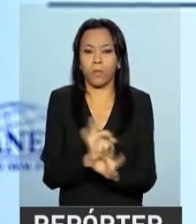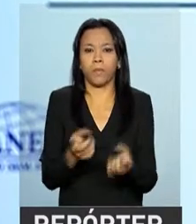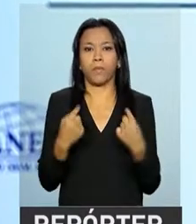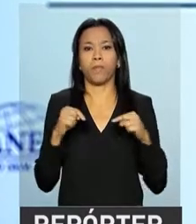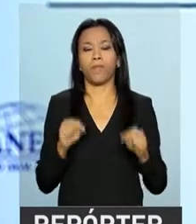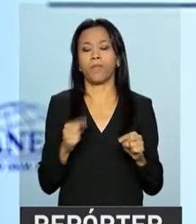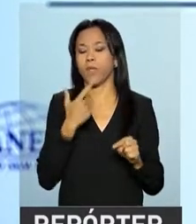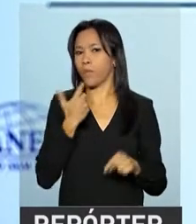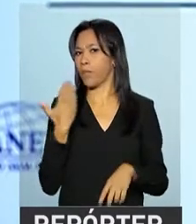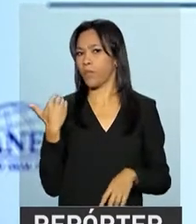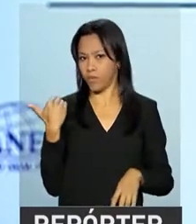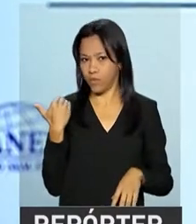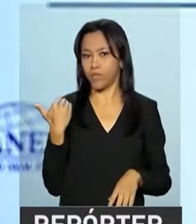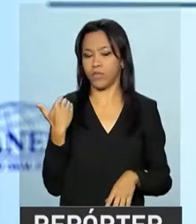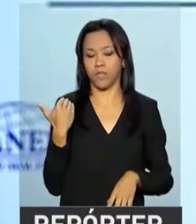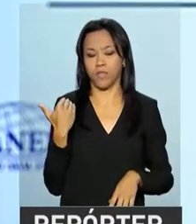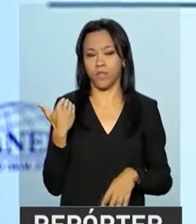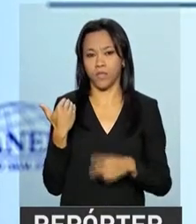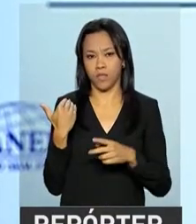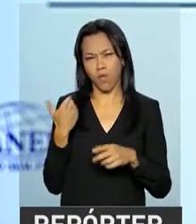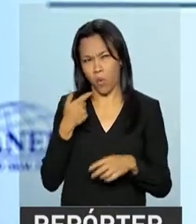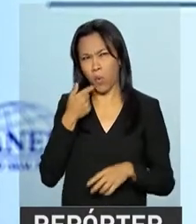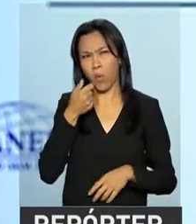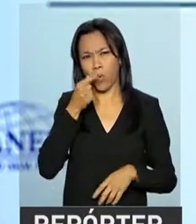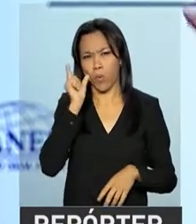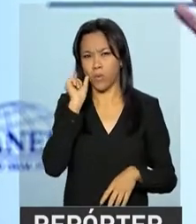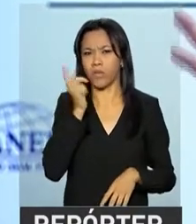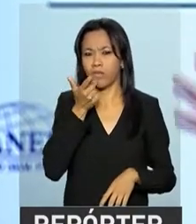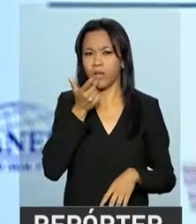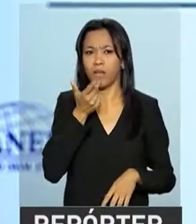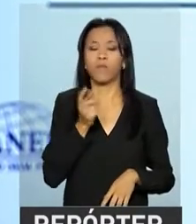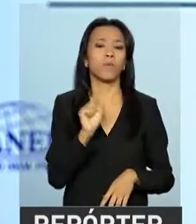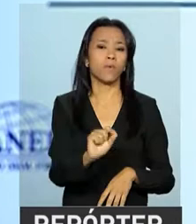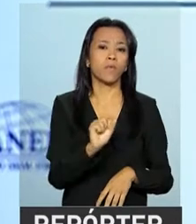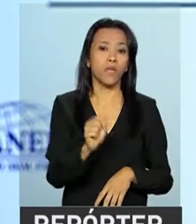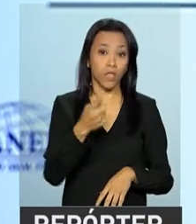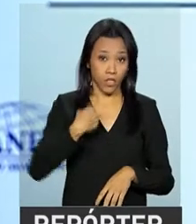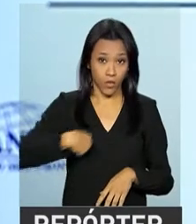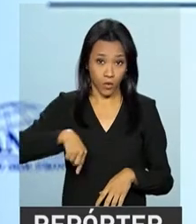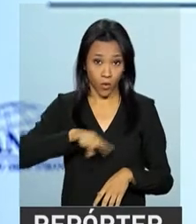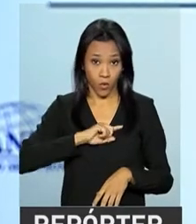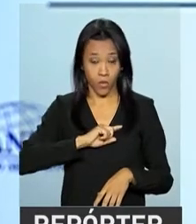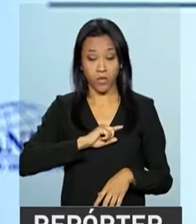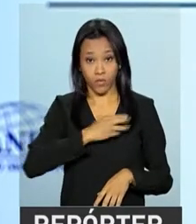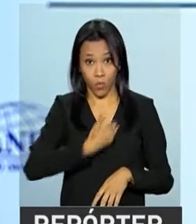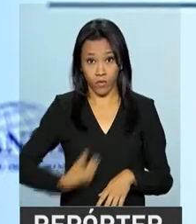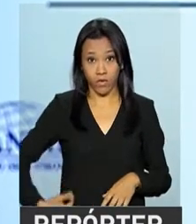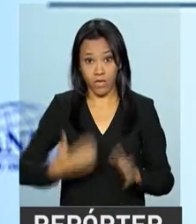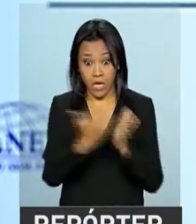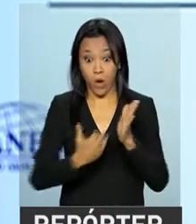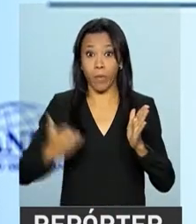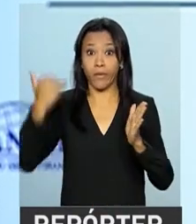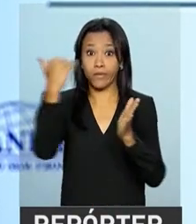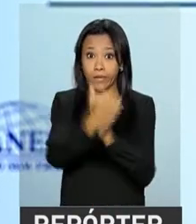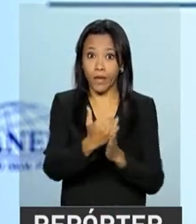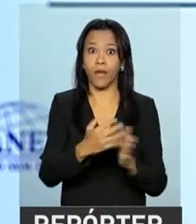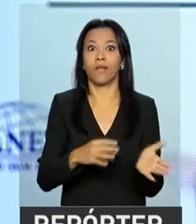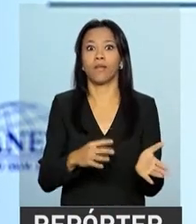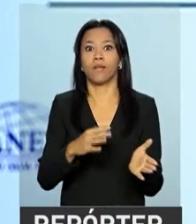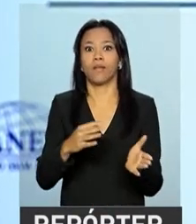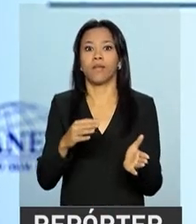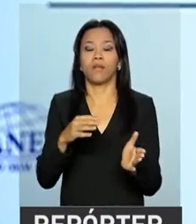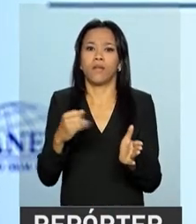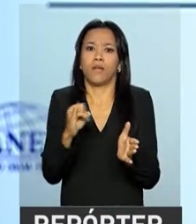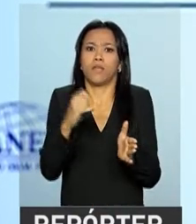Há poucos dias, ou ontem ainda, se falava que nós íamos aumentar as alíquotas do imposto sobre a renda. Não é